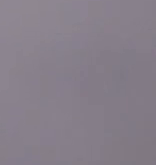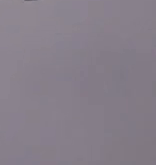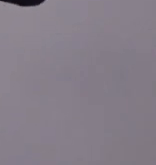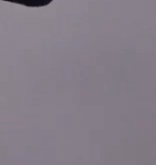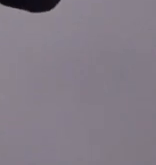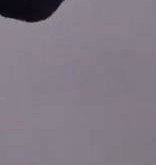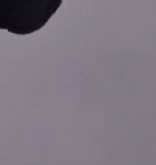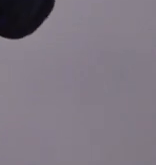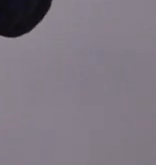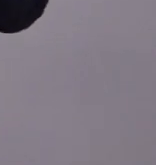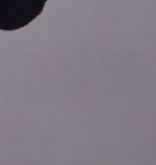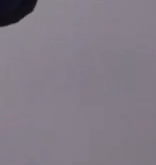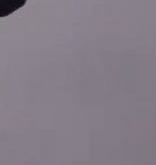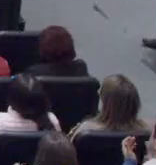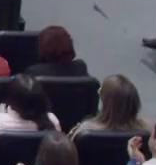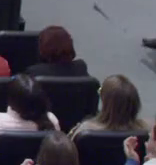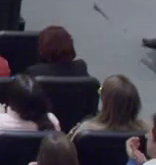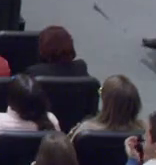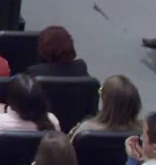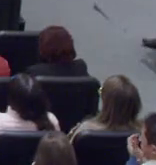Florianópolis.